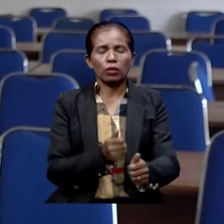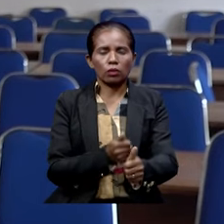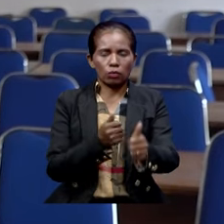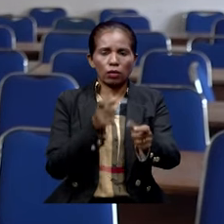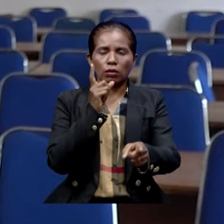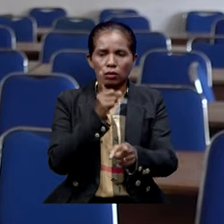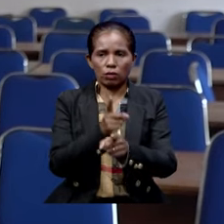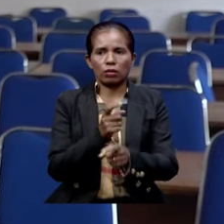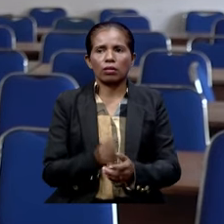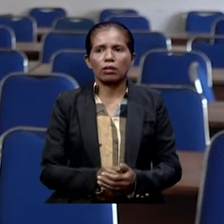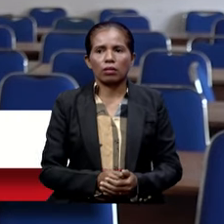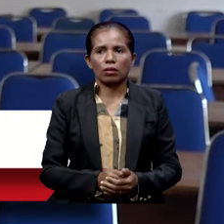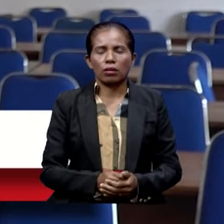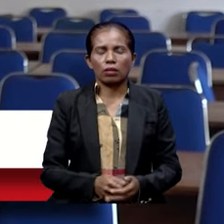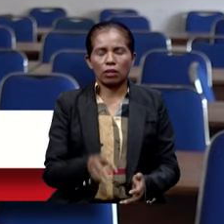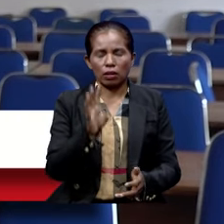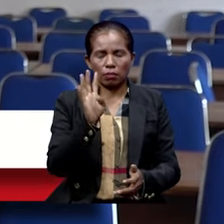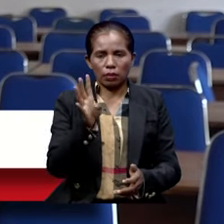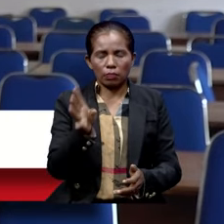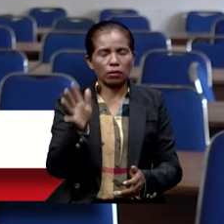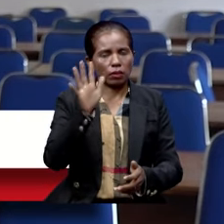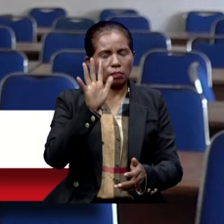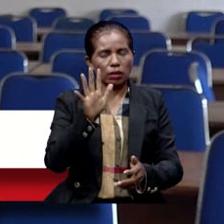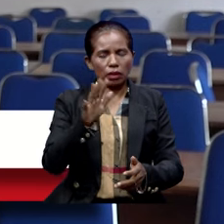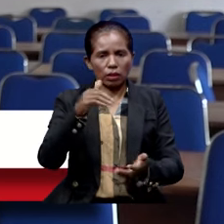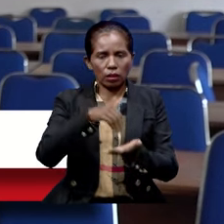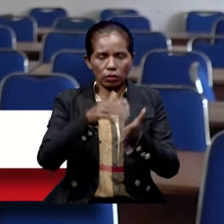tuir lolos, 45, nem categoria, nem macas.